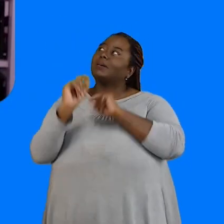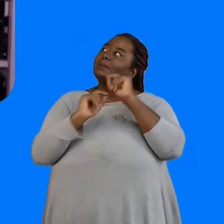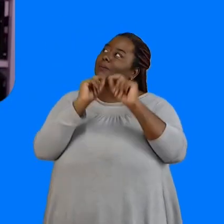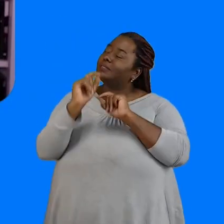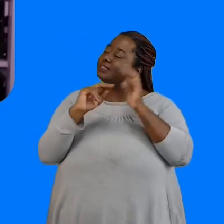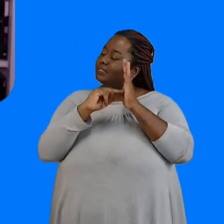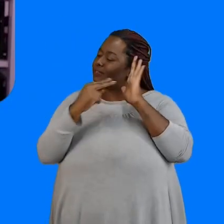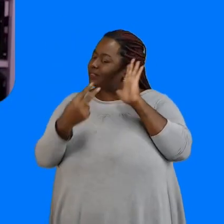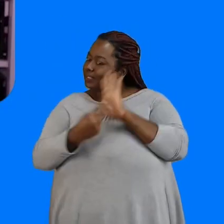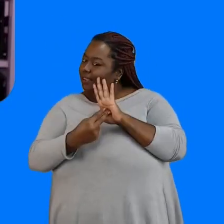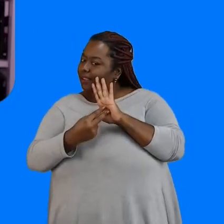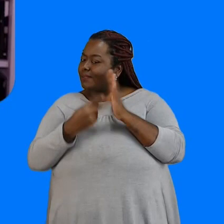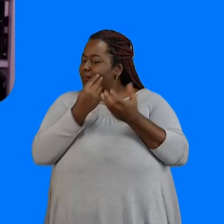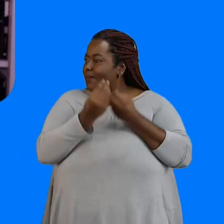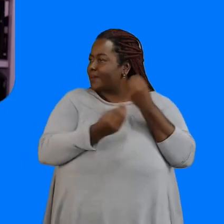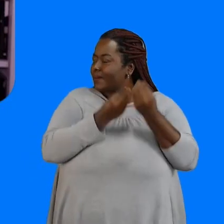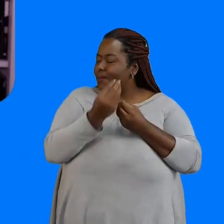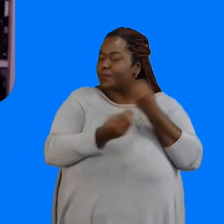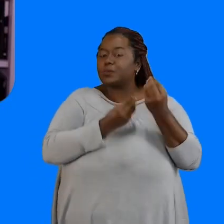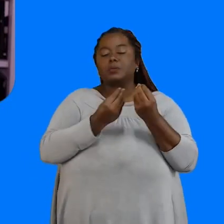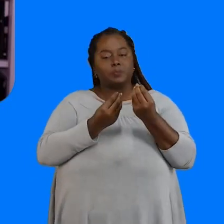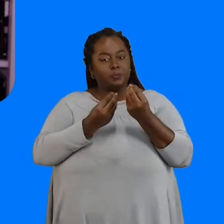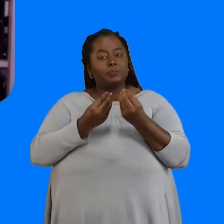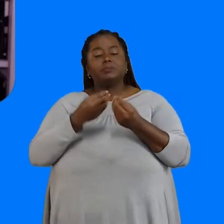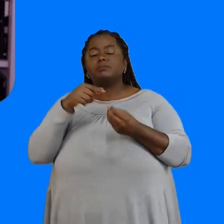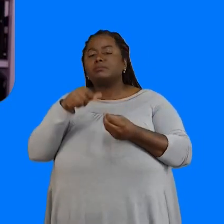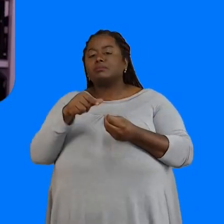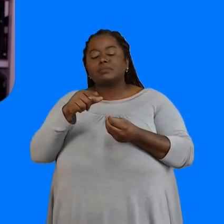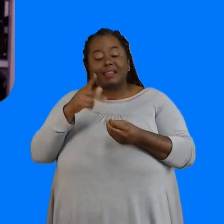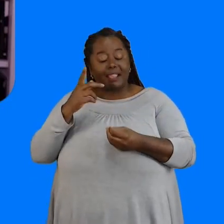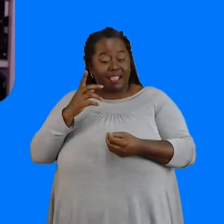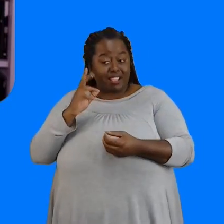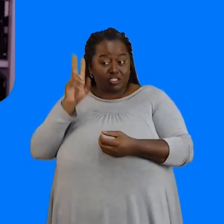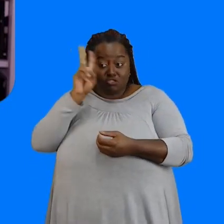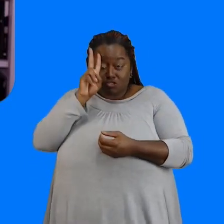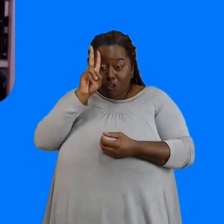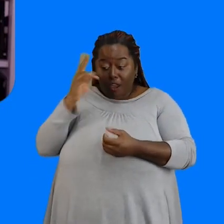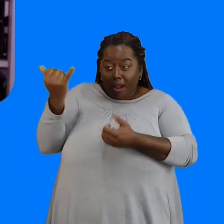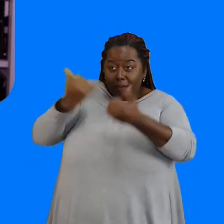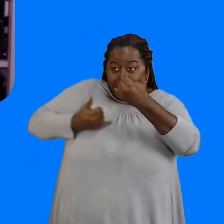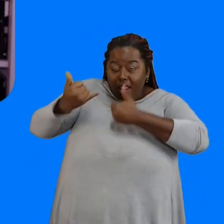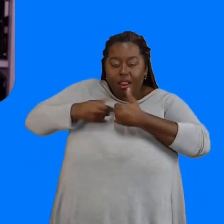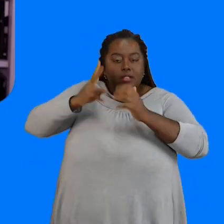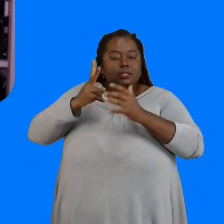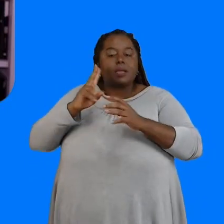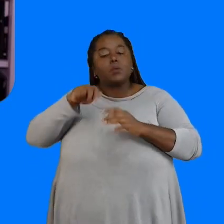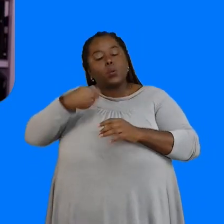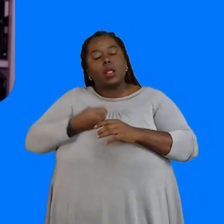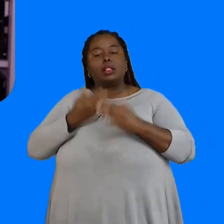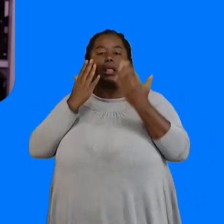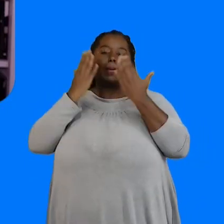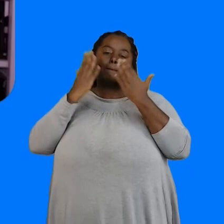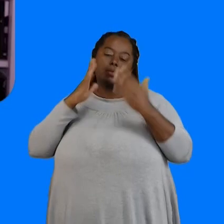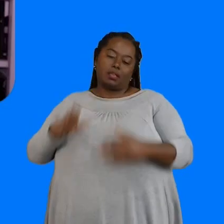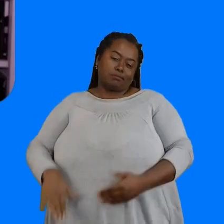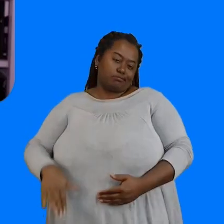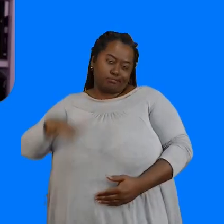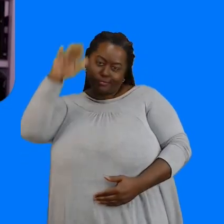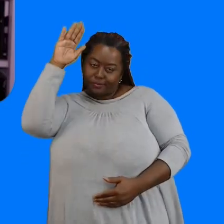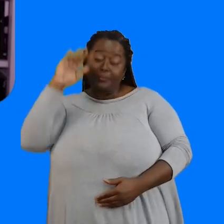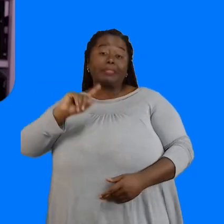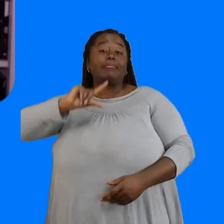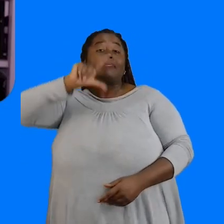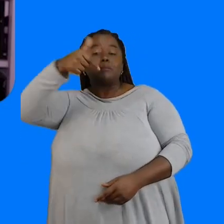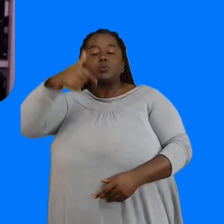significava, e foi sempre uma terapia para mim ouvir histórias. E depois comecei a querer contar